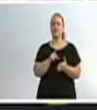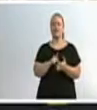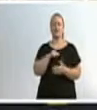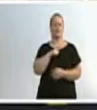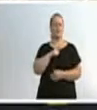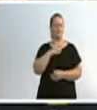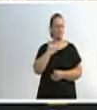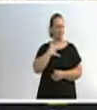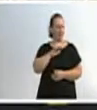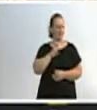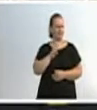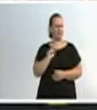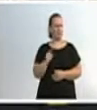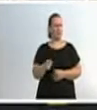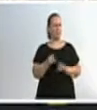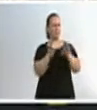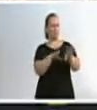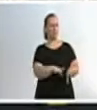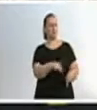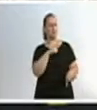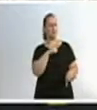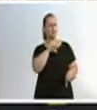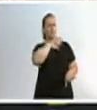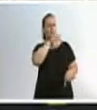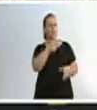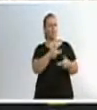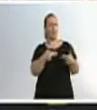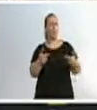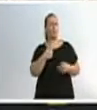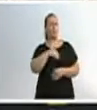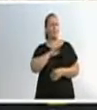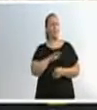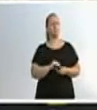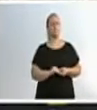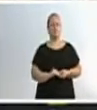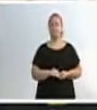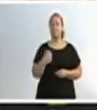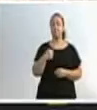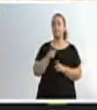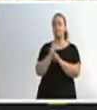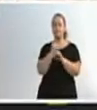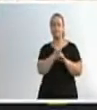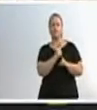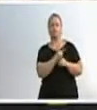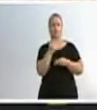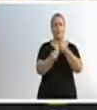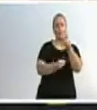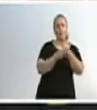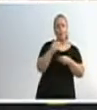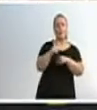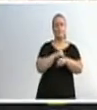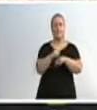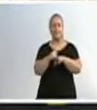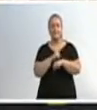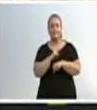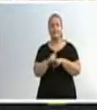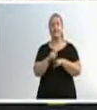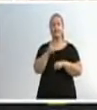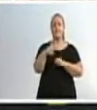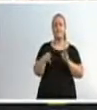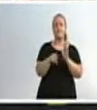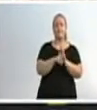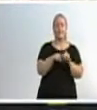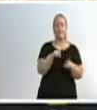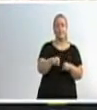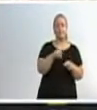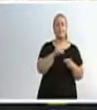mil animais estão abandonados. Temos que achar um meio, uma solução. De repente, um canil municipal, de alguma maneira,